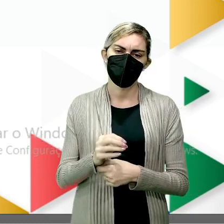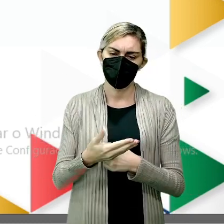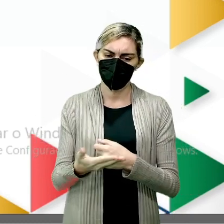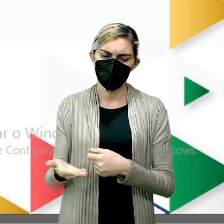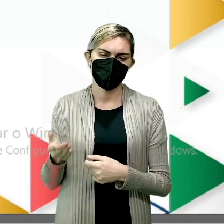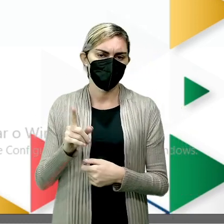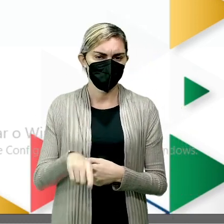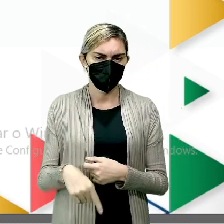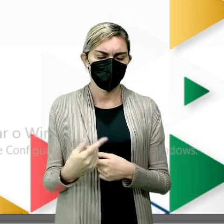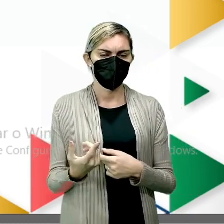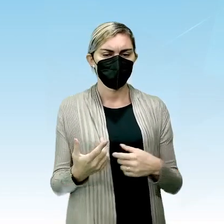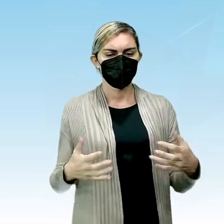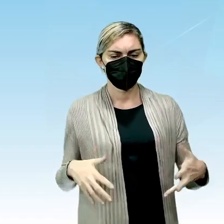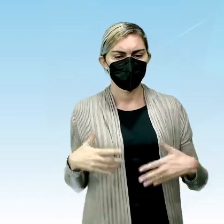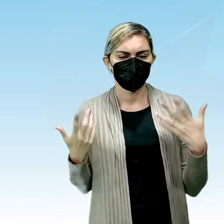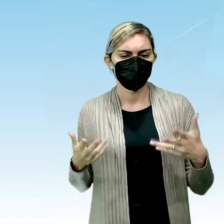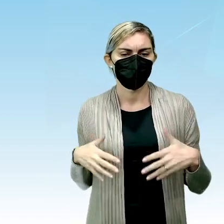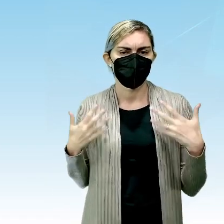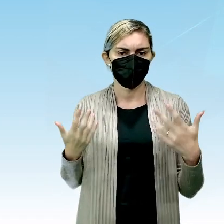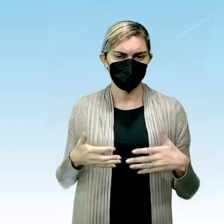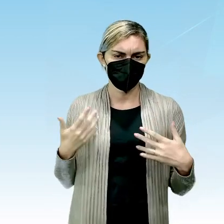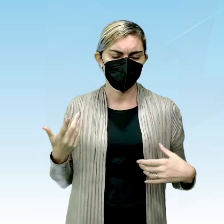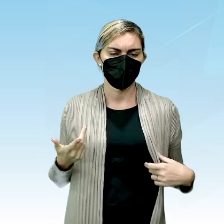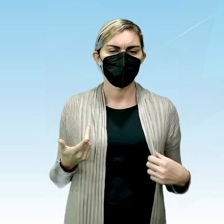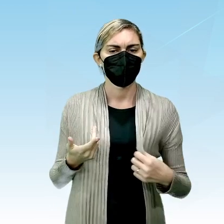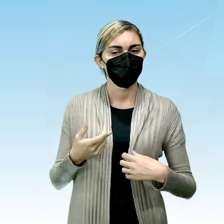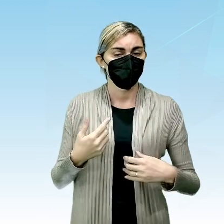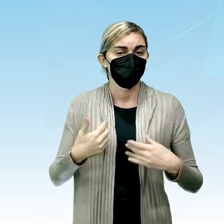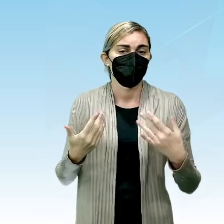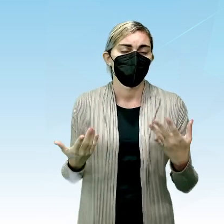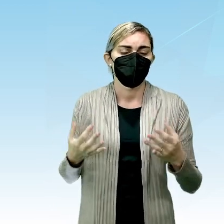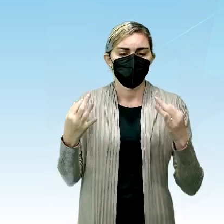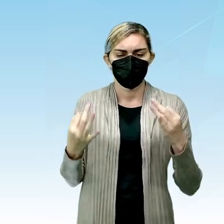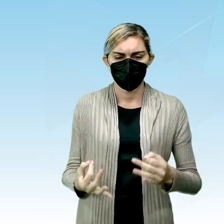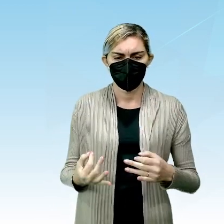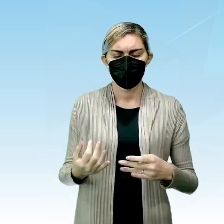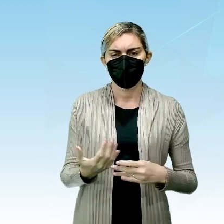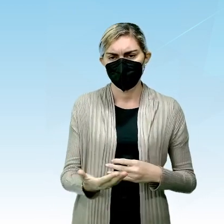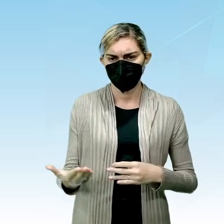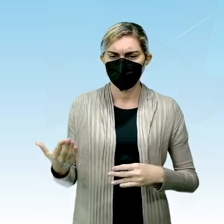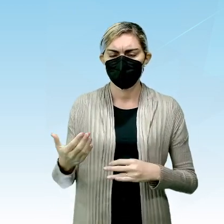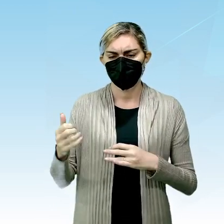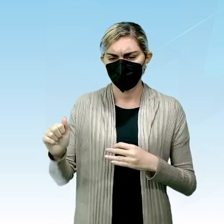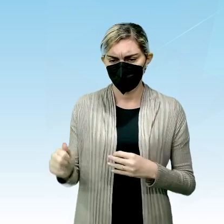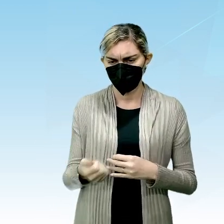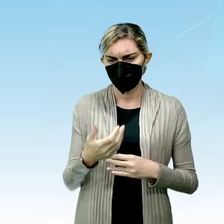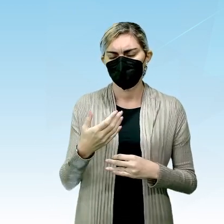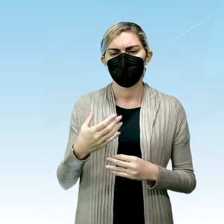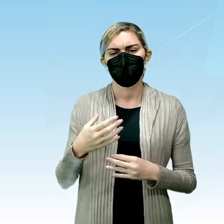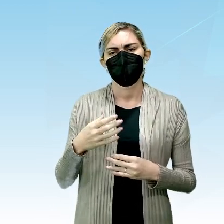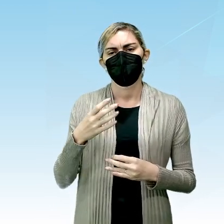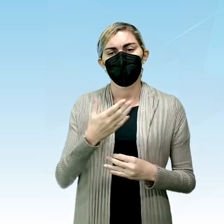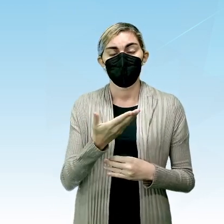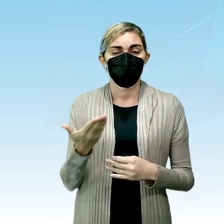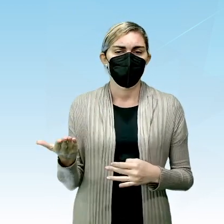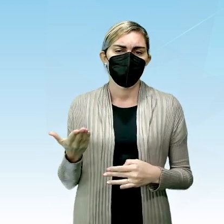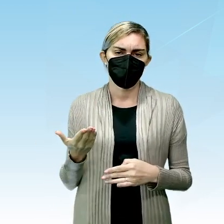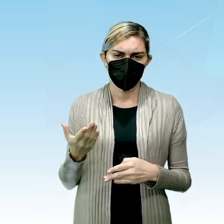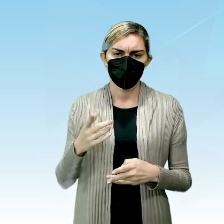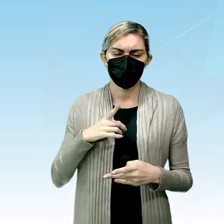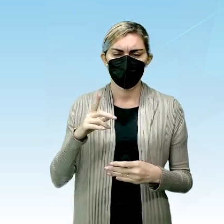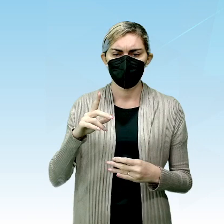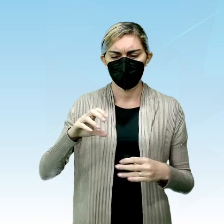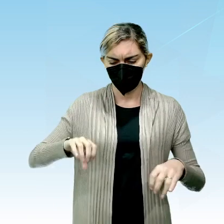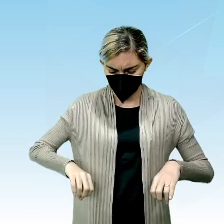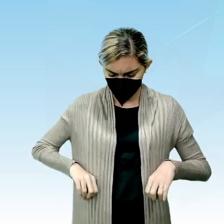é estimulante ou luteinizante, vai justamente atuar nas gônadas, ou seja, nos